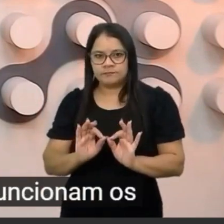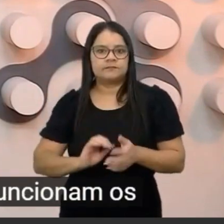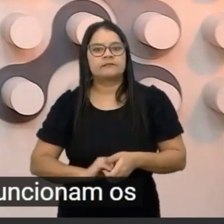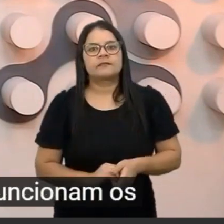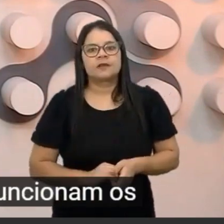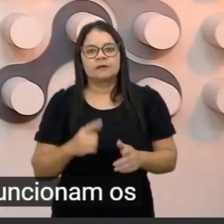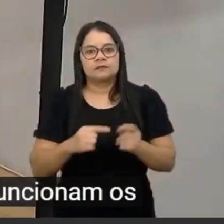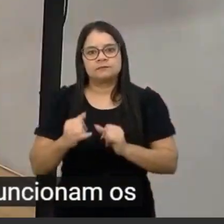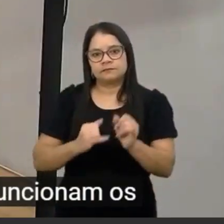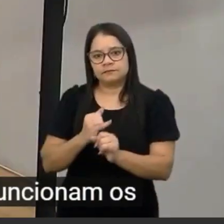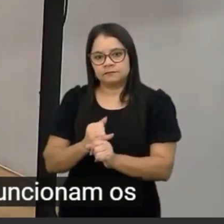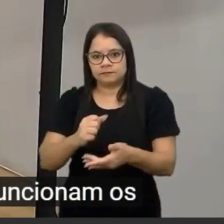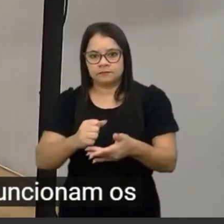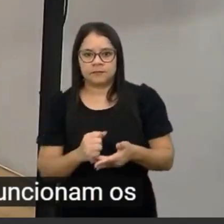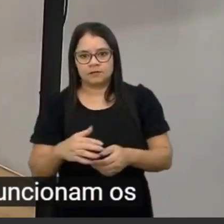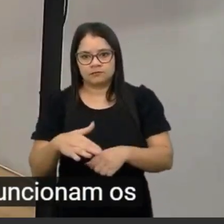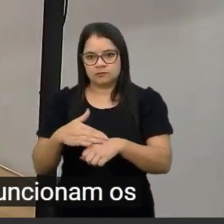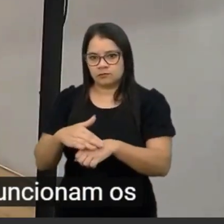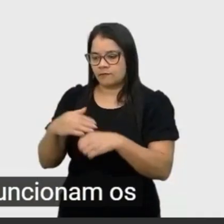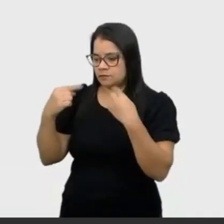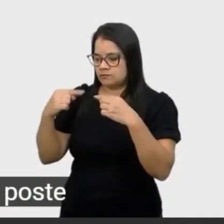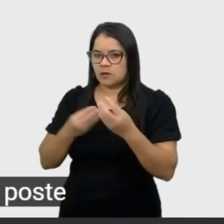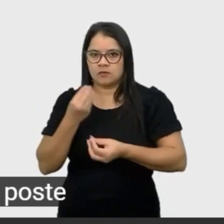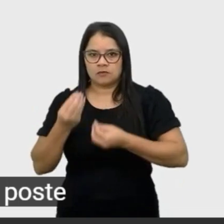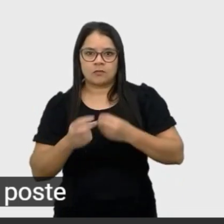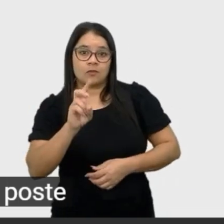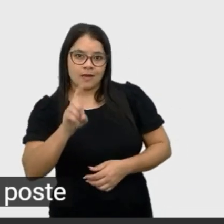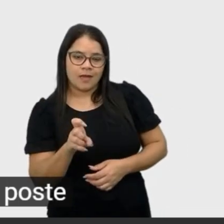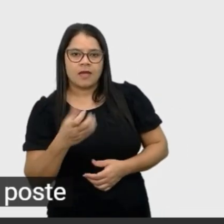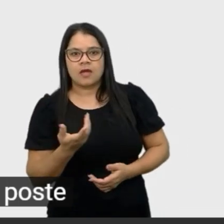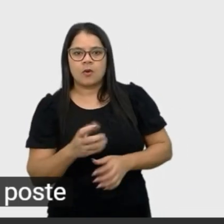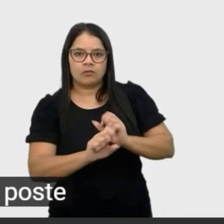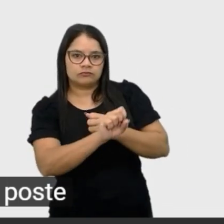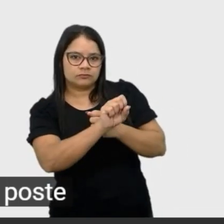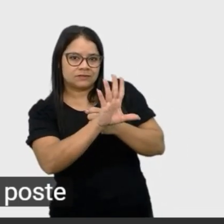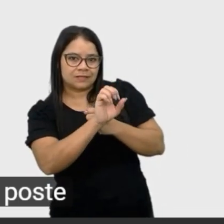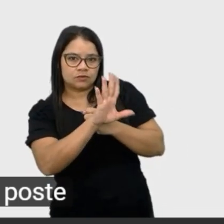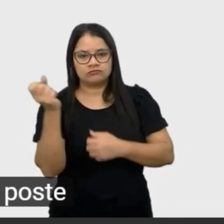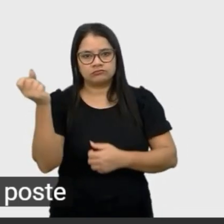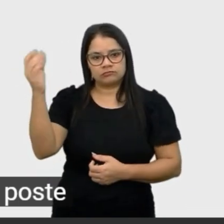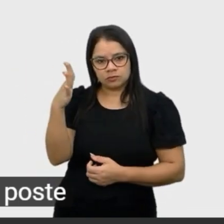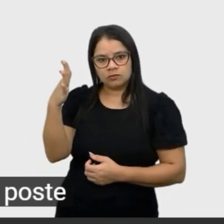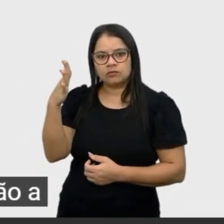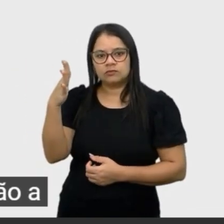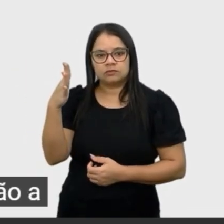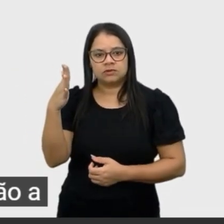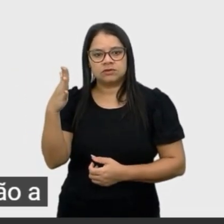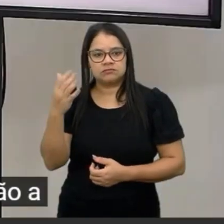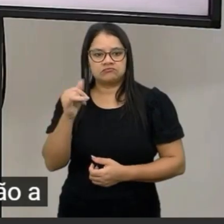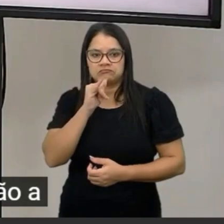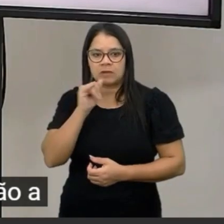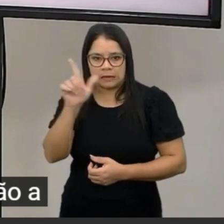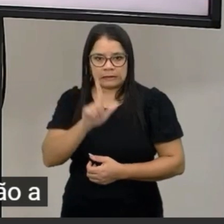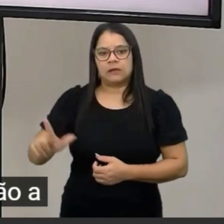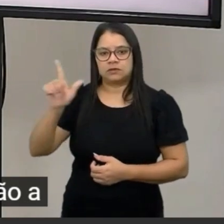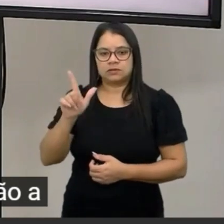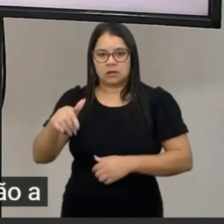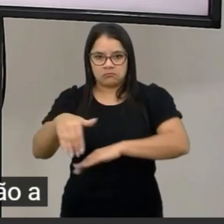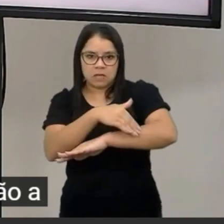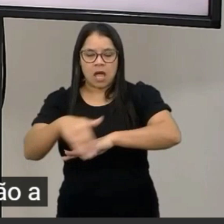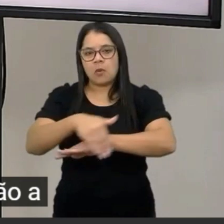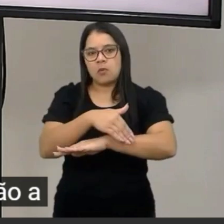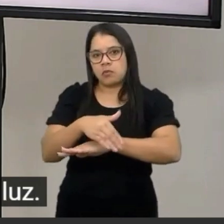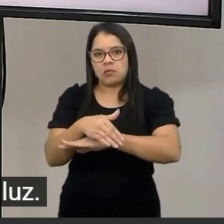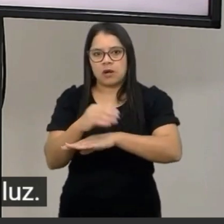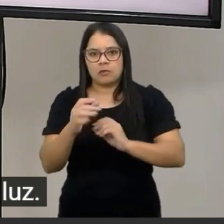o material ele traz para início de conversa uma conversa um pouco de como funcionam os sensores de luz. Então, ele vai até trazer a analogia do poste de luz nas ruas,